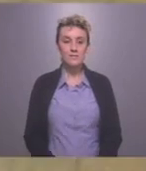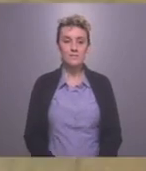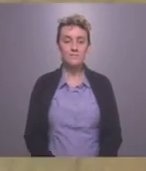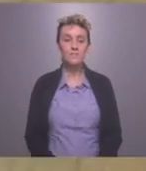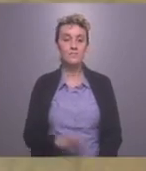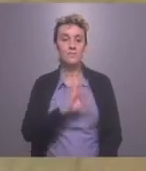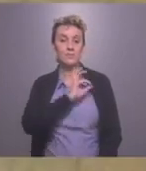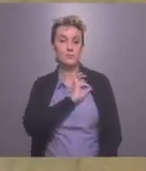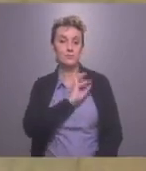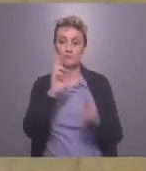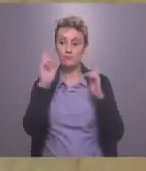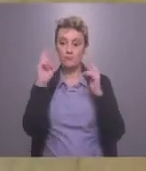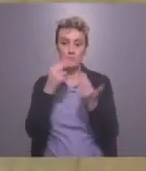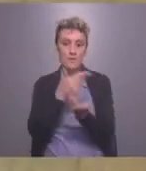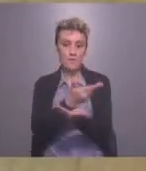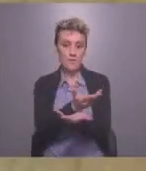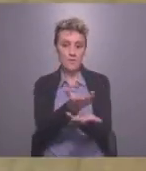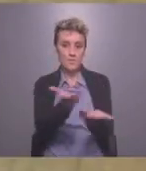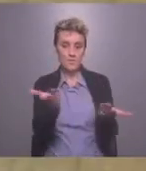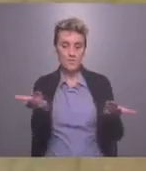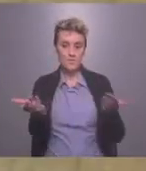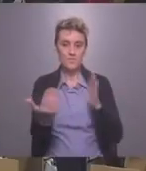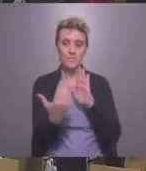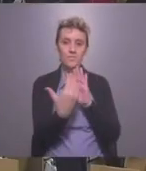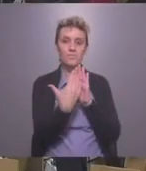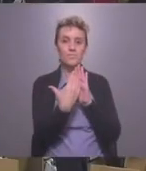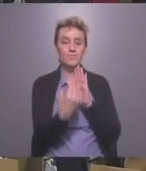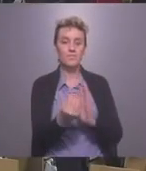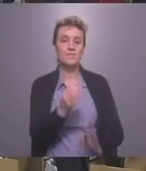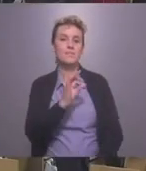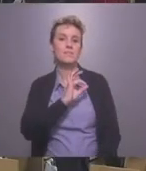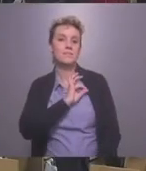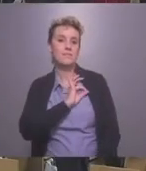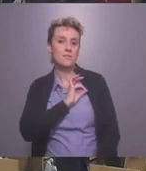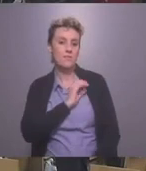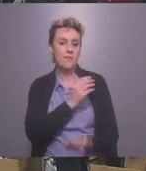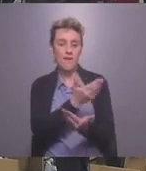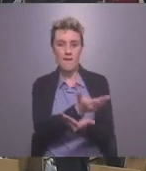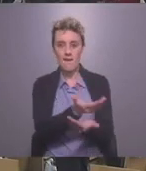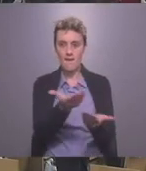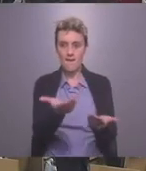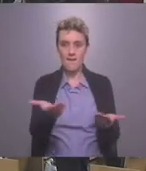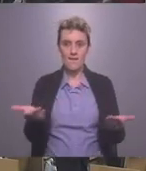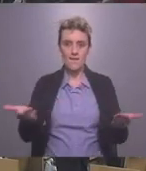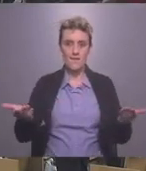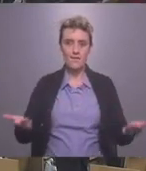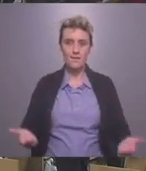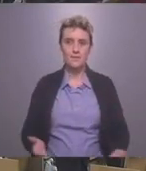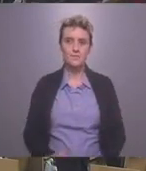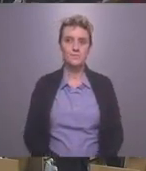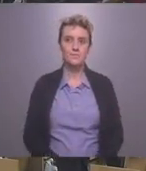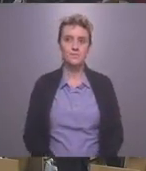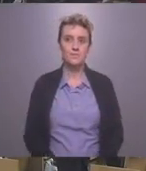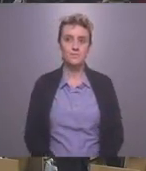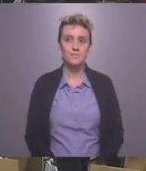Amém. O Senhor esteja convosco. Ele está no meio de